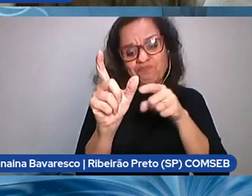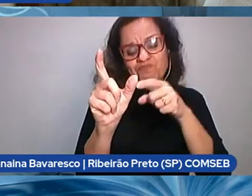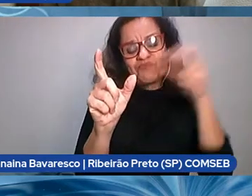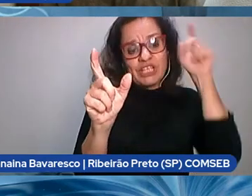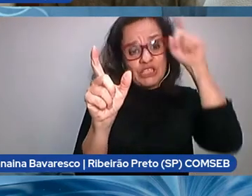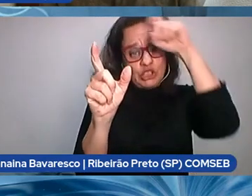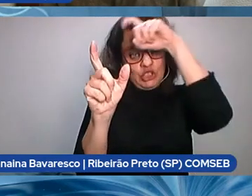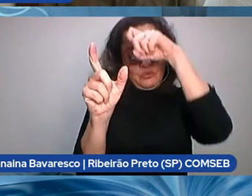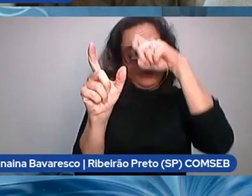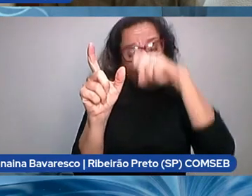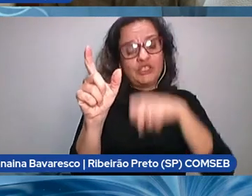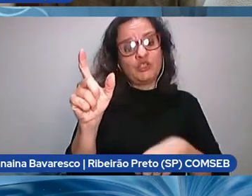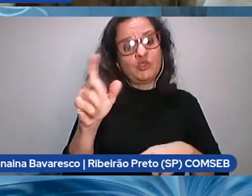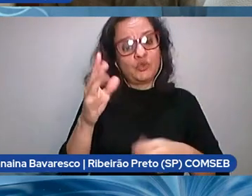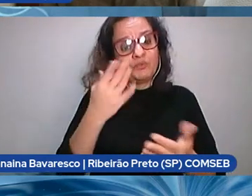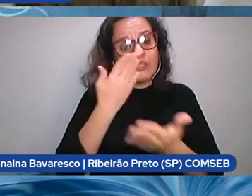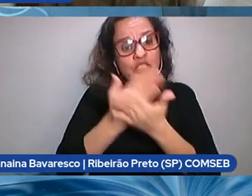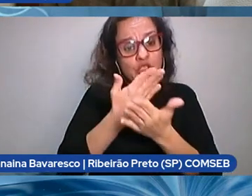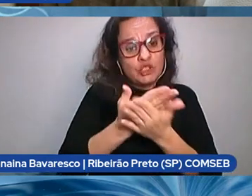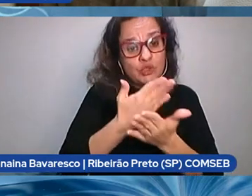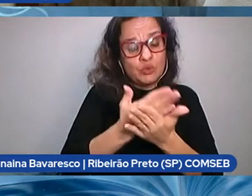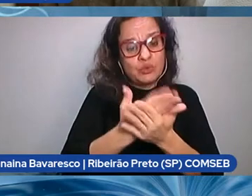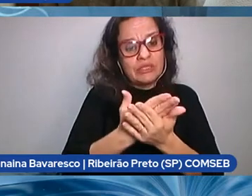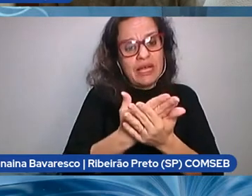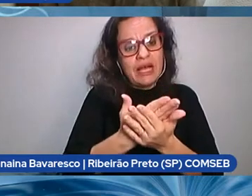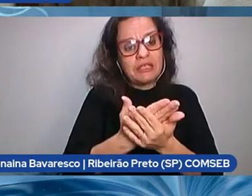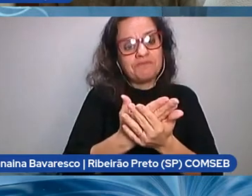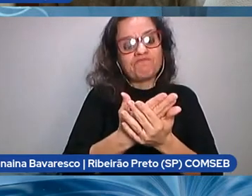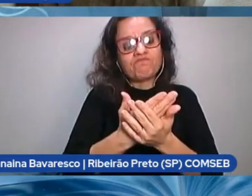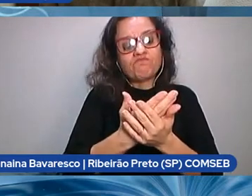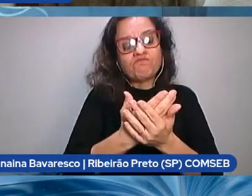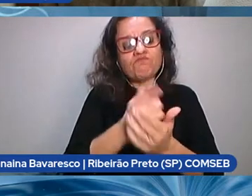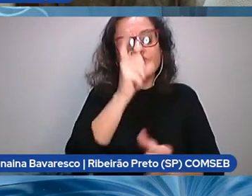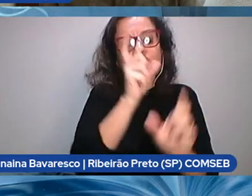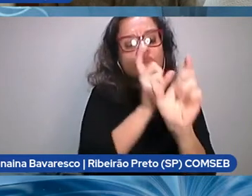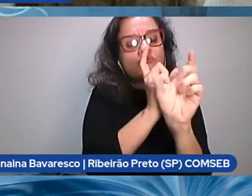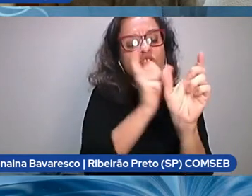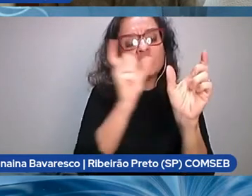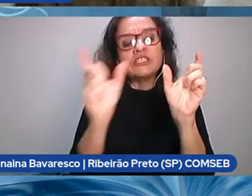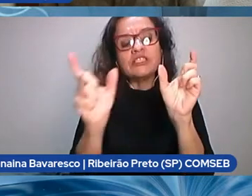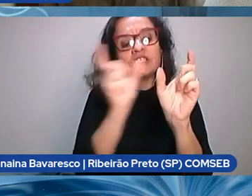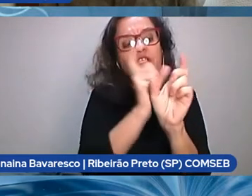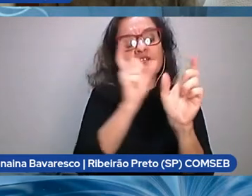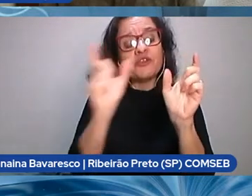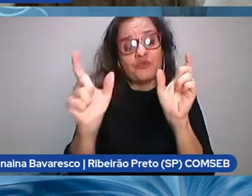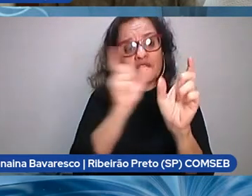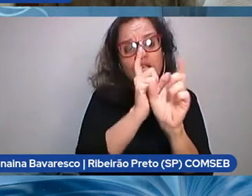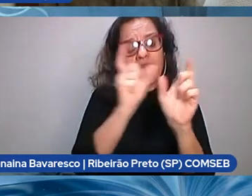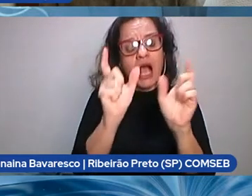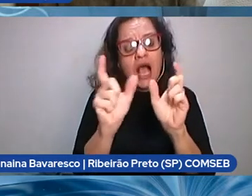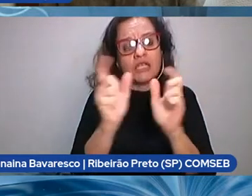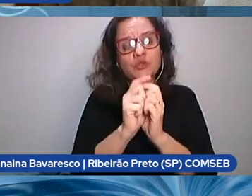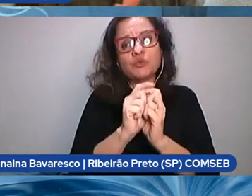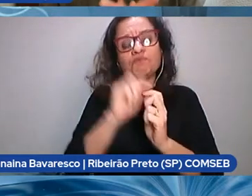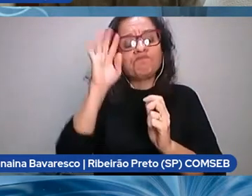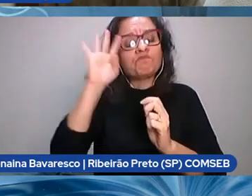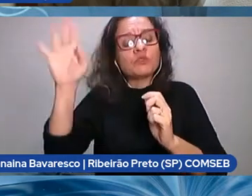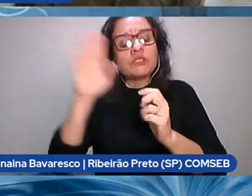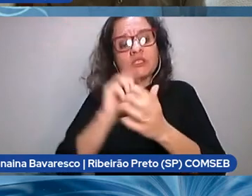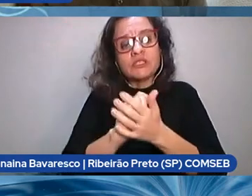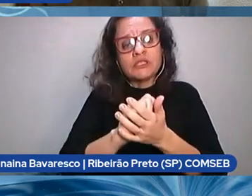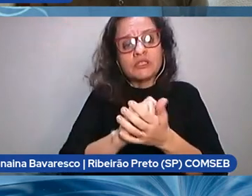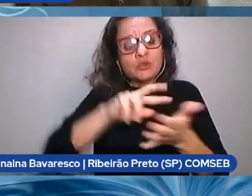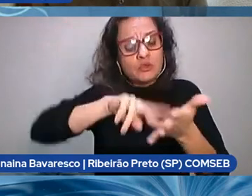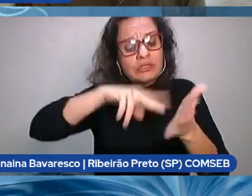gente estudar isso e achar termos que dê uma elucidação completa.